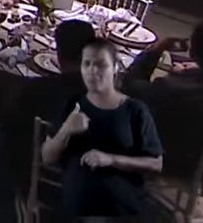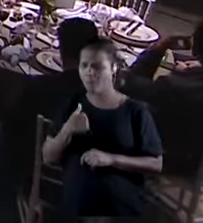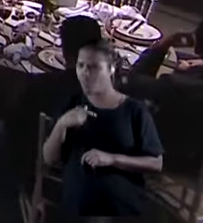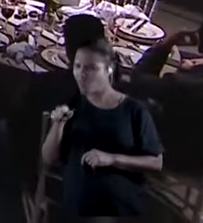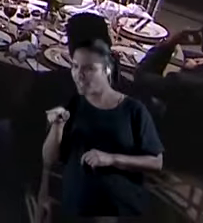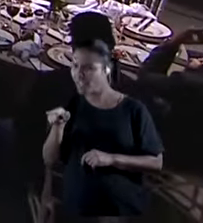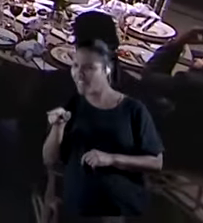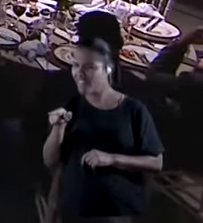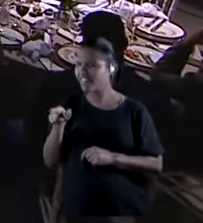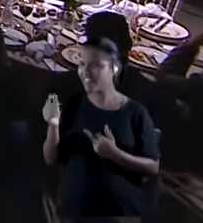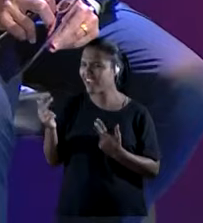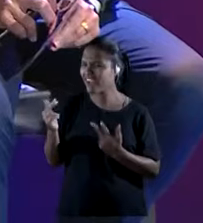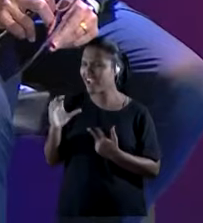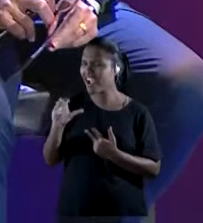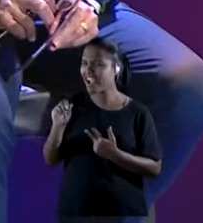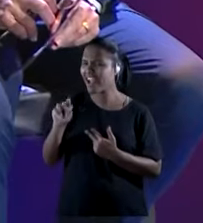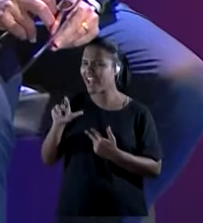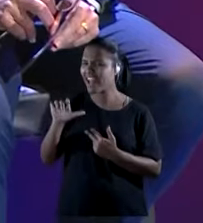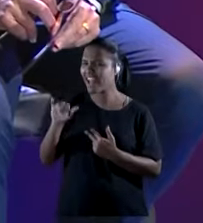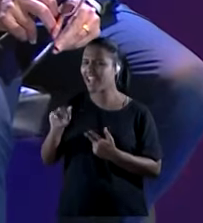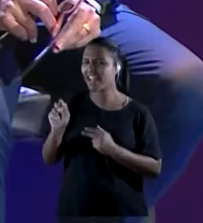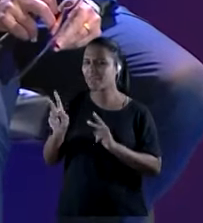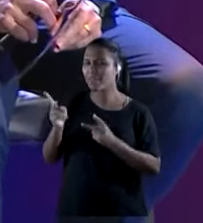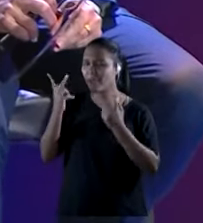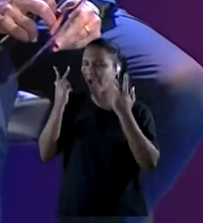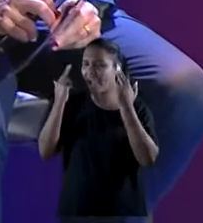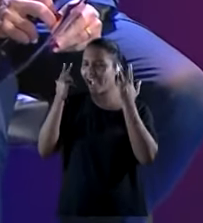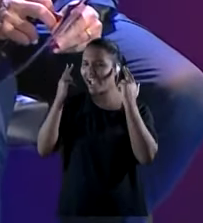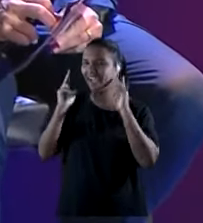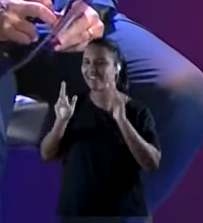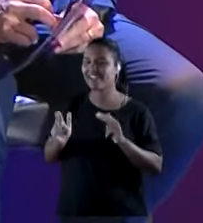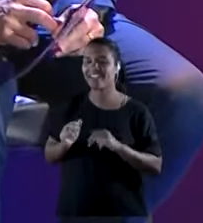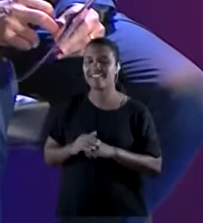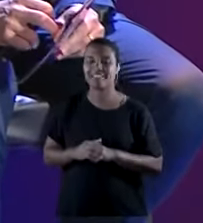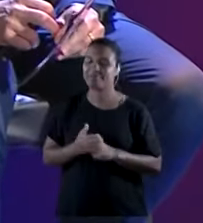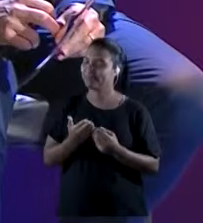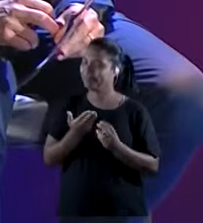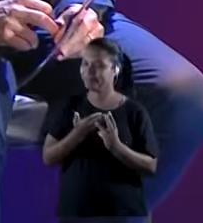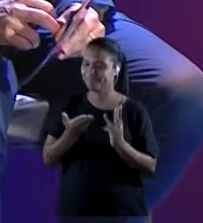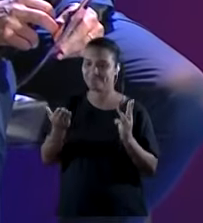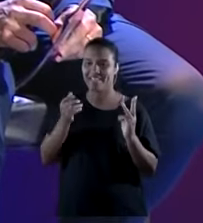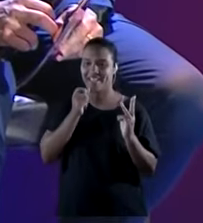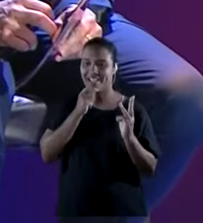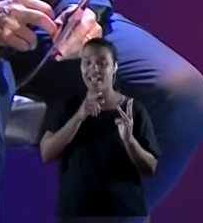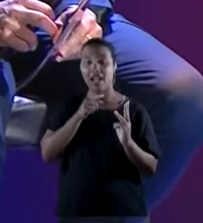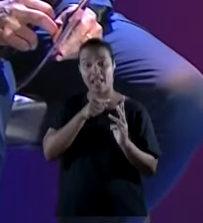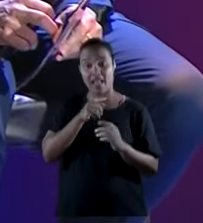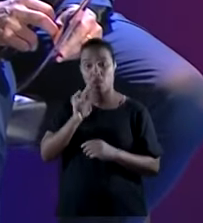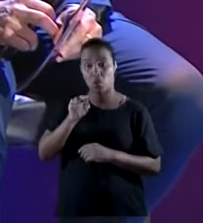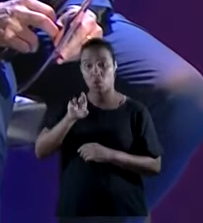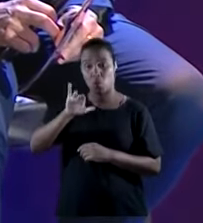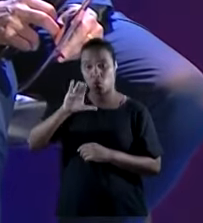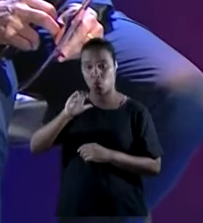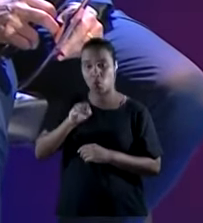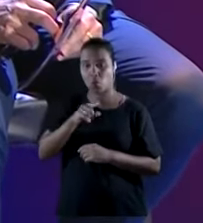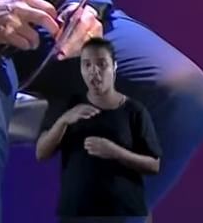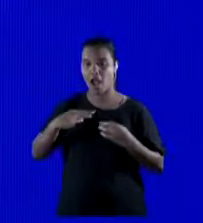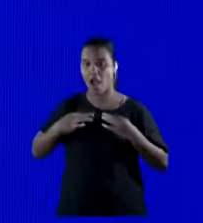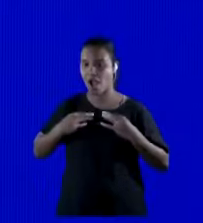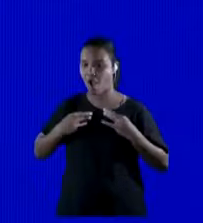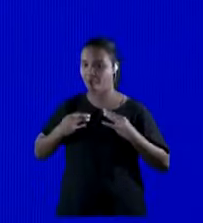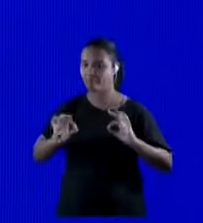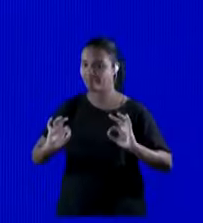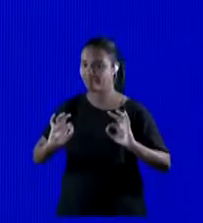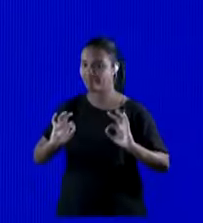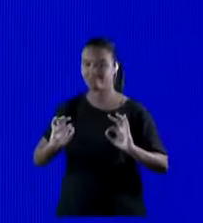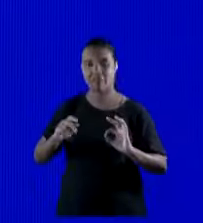Caleri? Mesmo fornecedor. Maravilhoso. Cara, esses caras, aquilo ali é turco, aquela roupa ali não fala português não de fala.